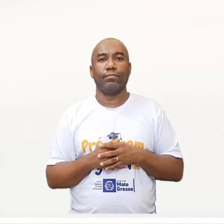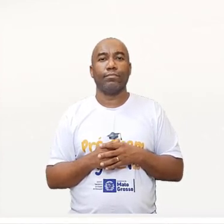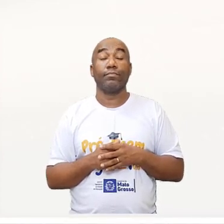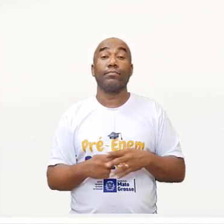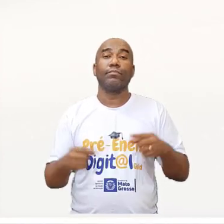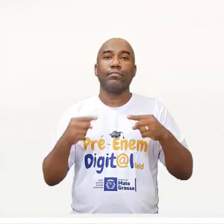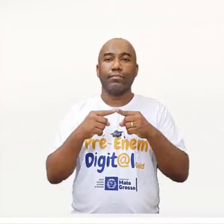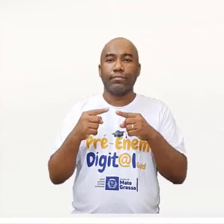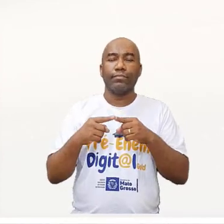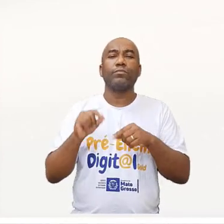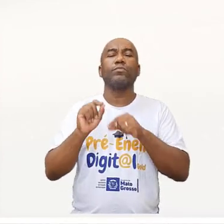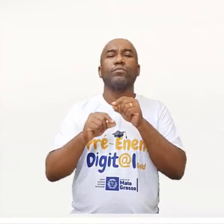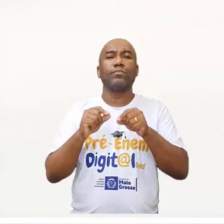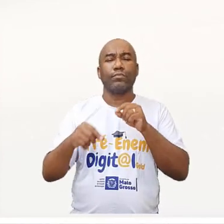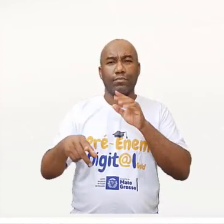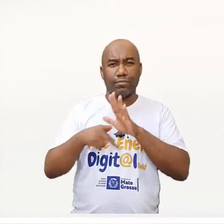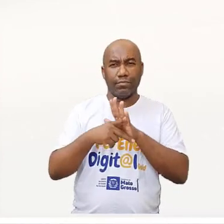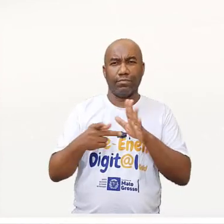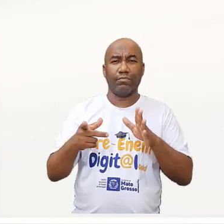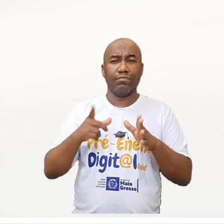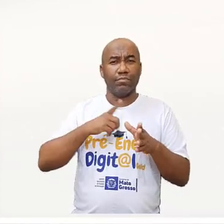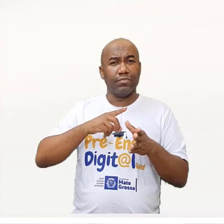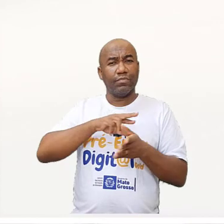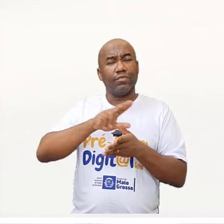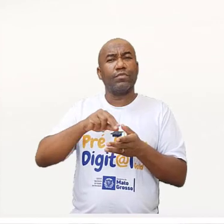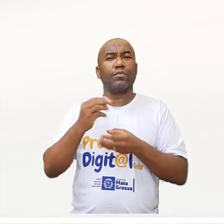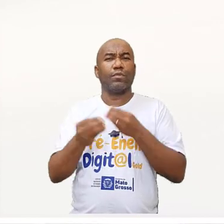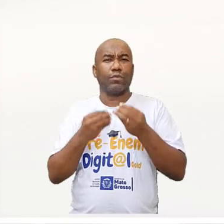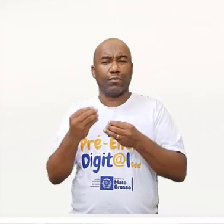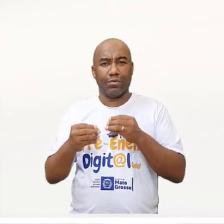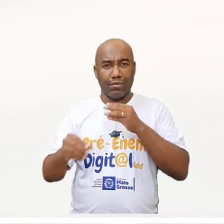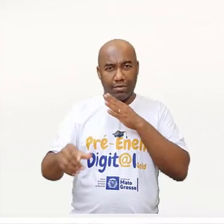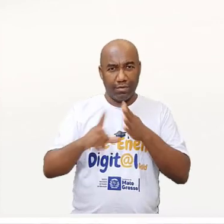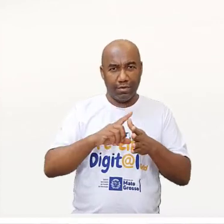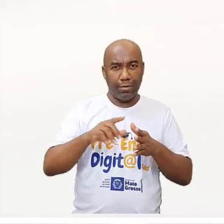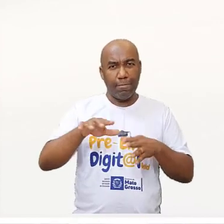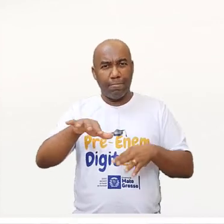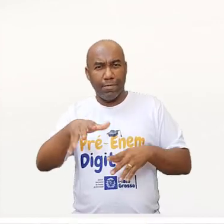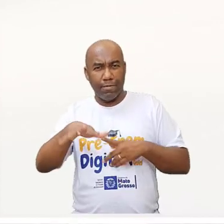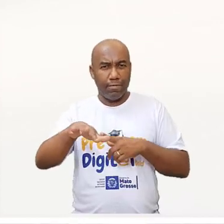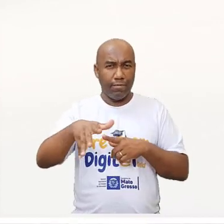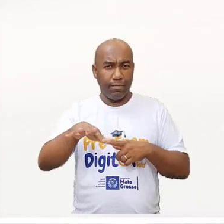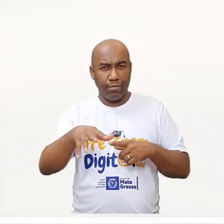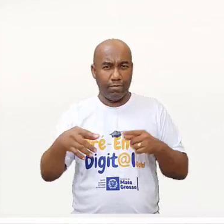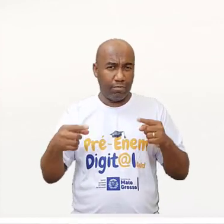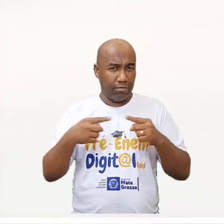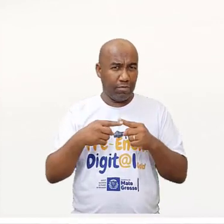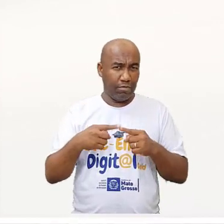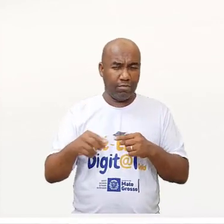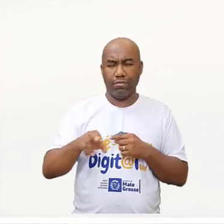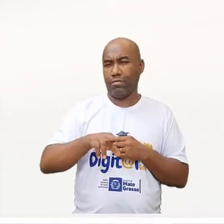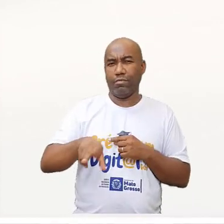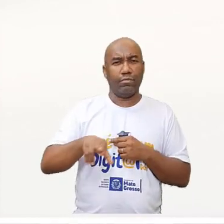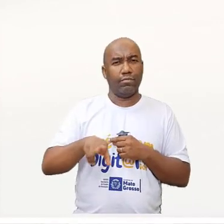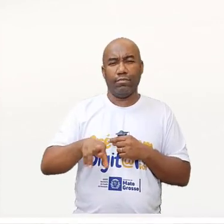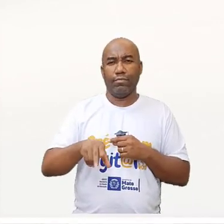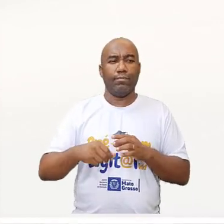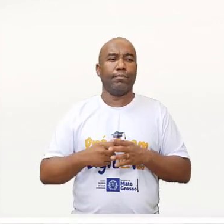O termo meio tem a função de advérbio e significa mais ou menos? Não.